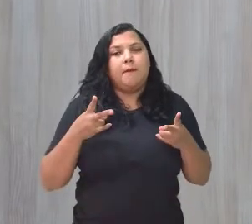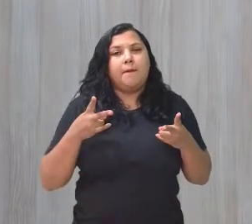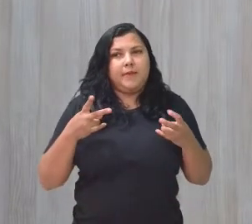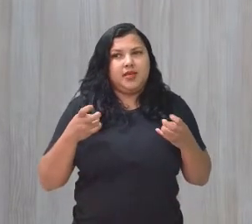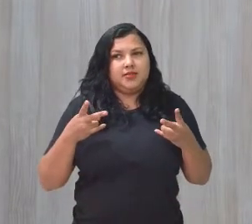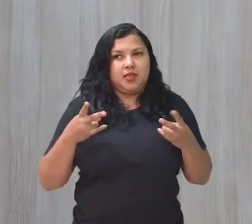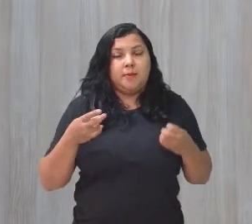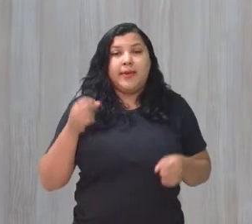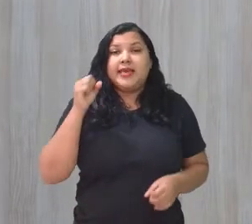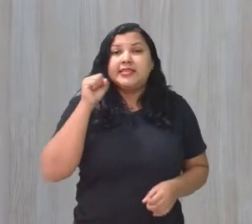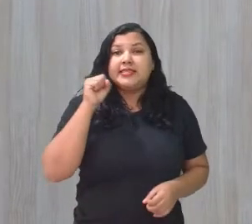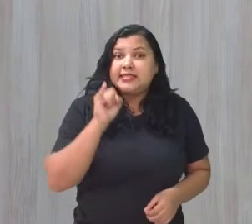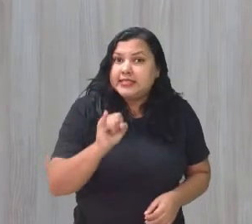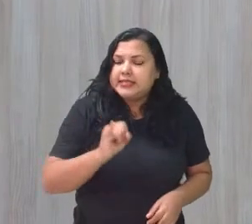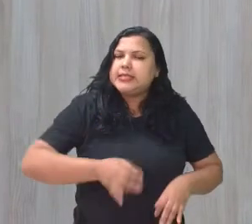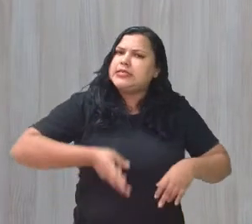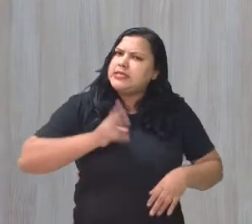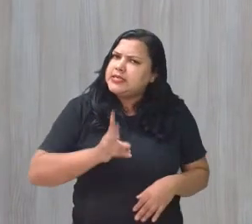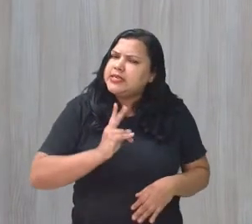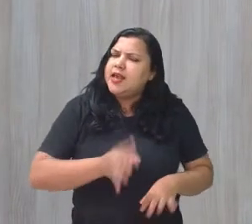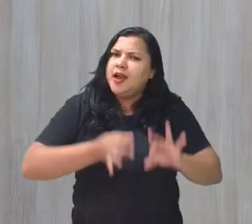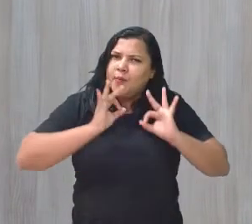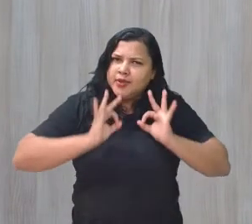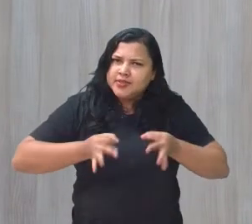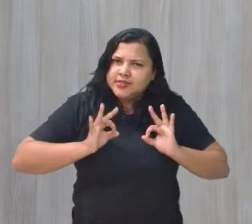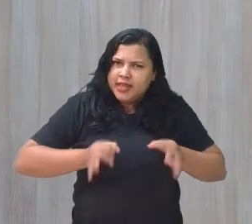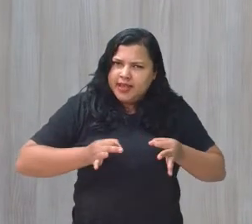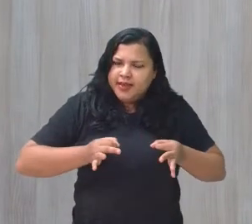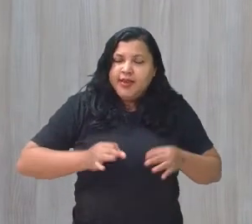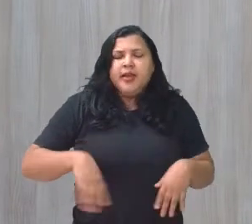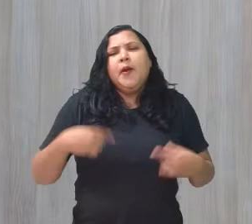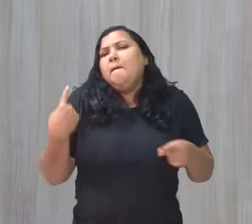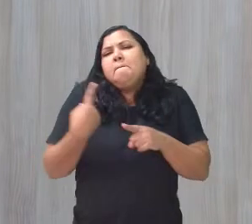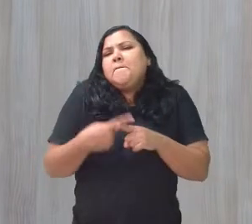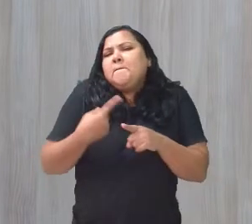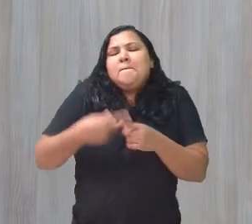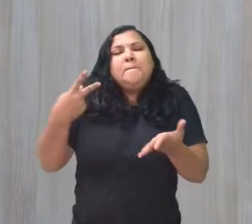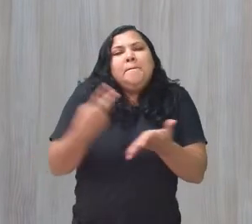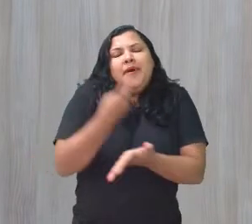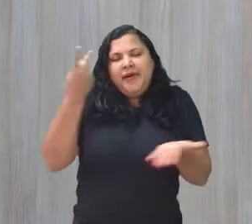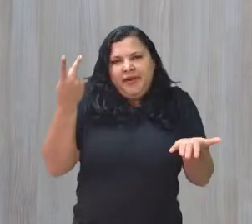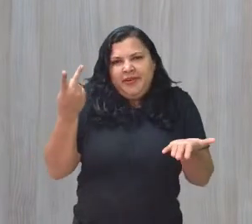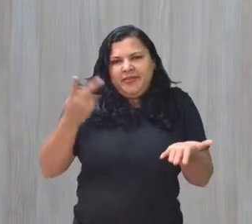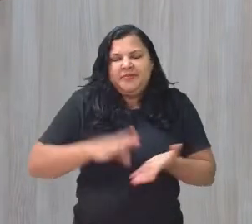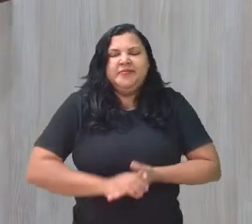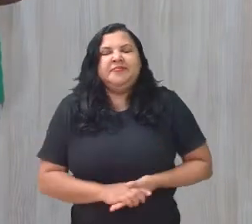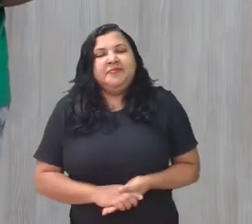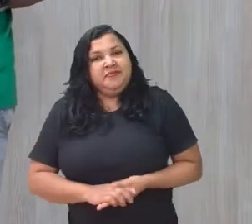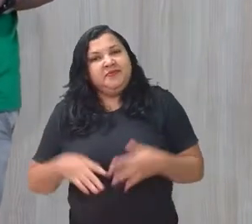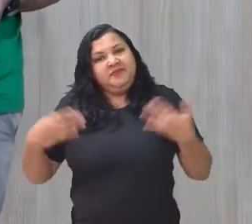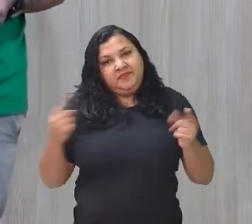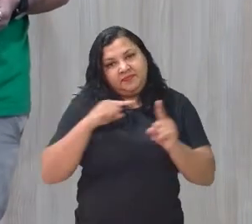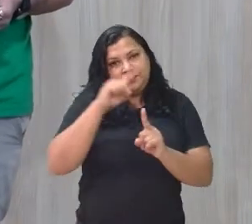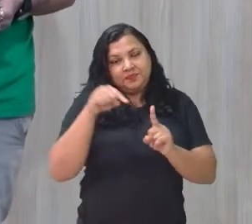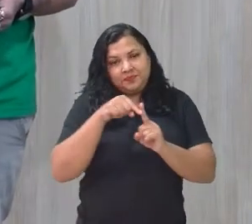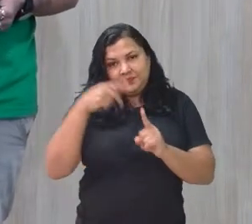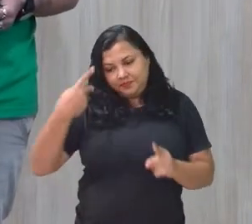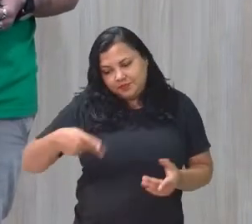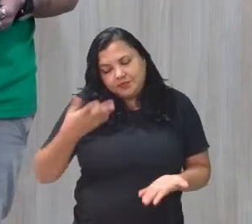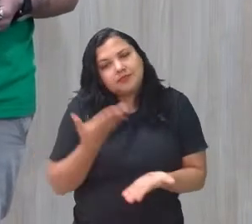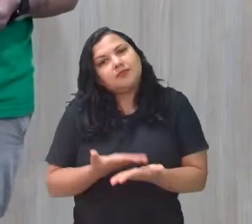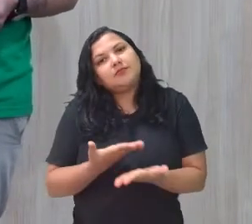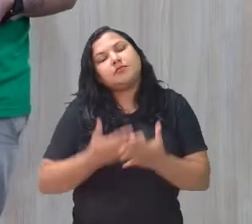agora se funciona sempre e se funciona sempre, por que funciona dessa forma. O objetivo na aula de hoje é a